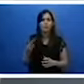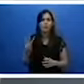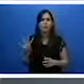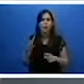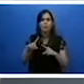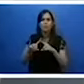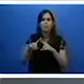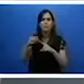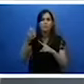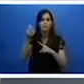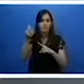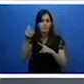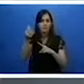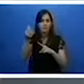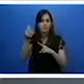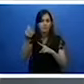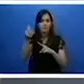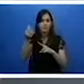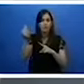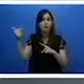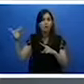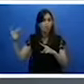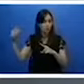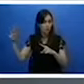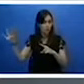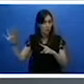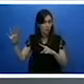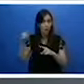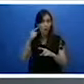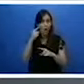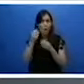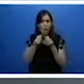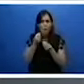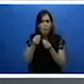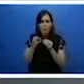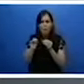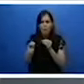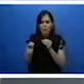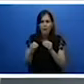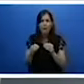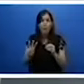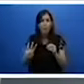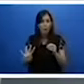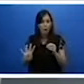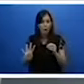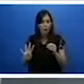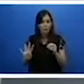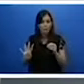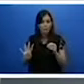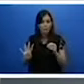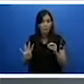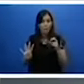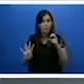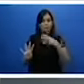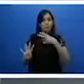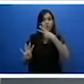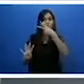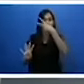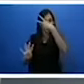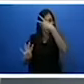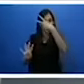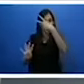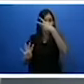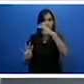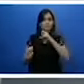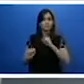4 vezes 6, 24. Então olha como eu vou colocar esse 24, olha. O 2 aqui e